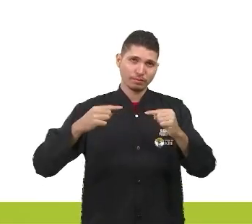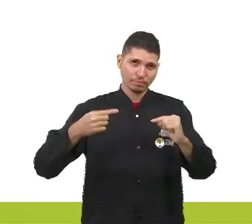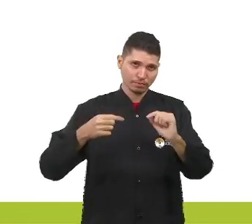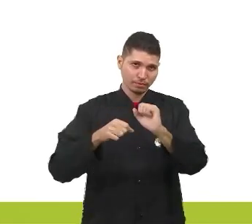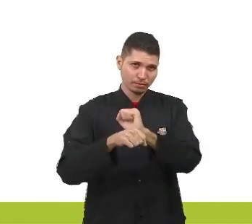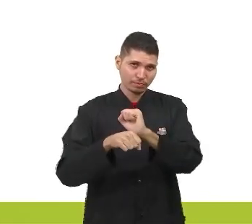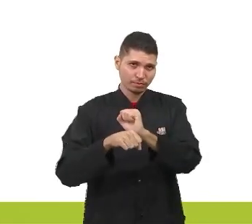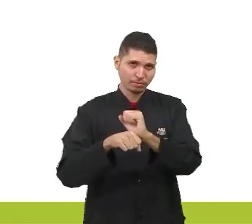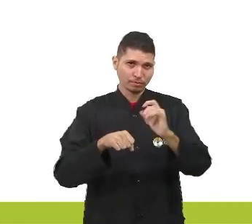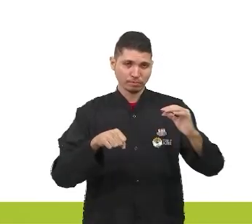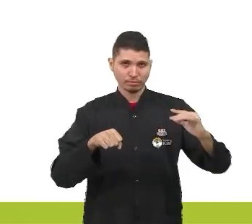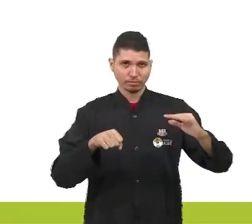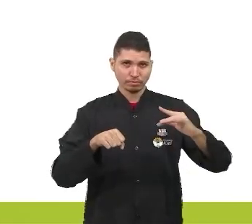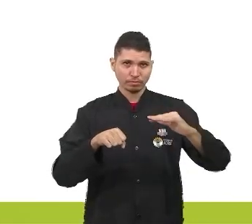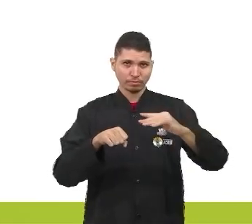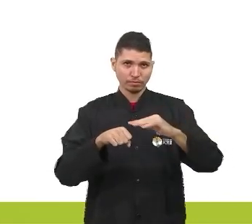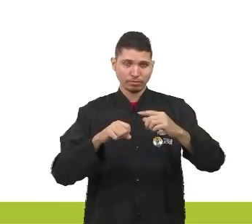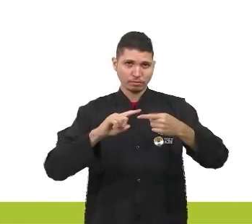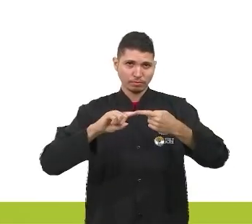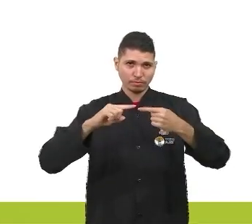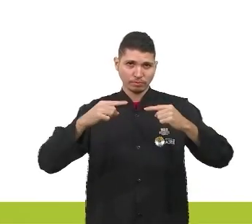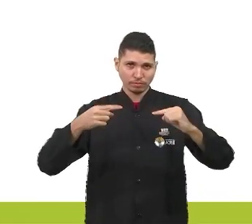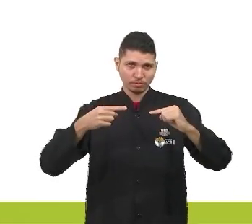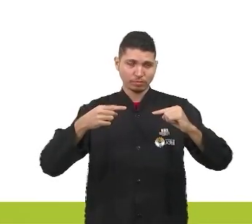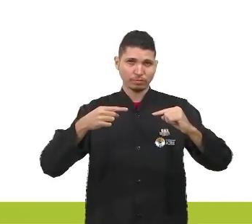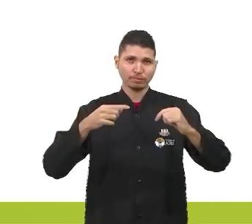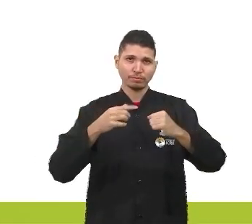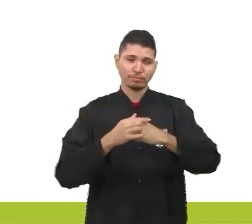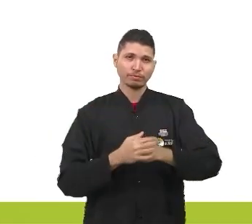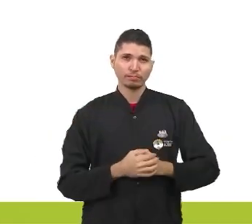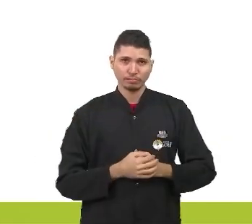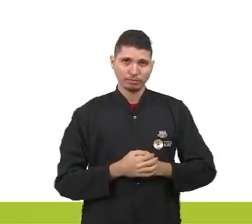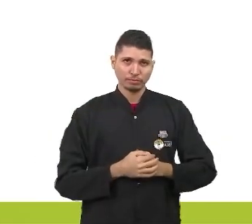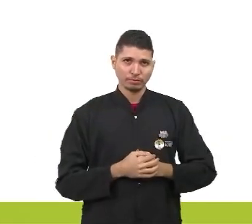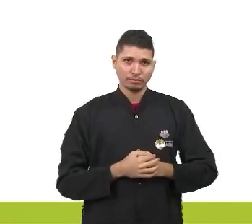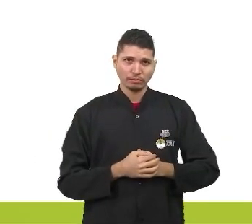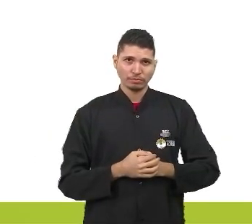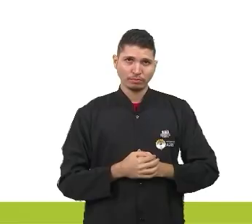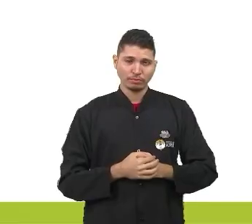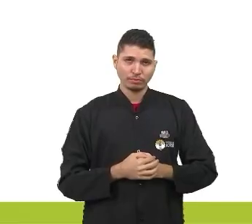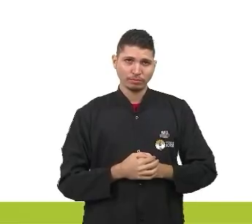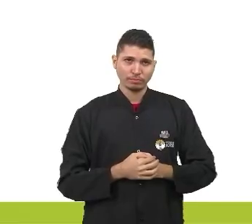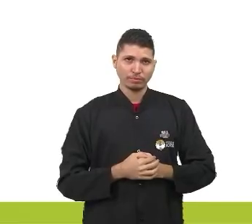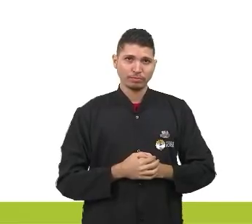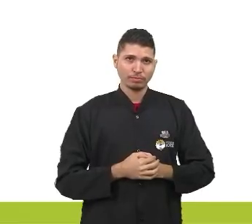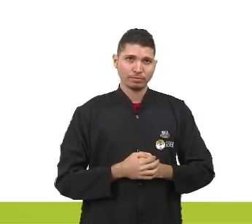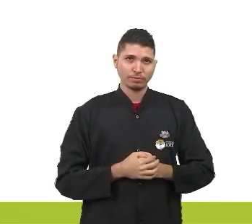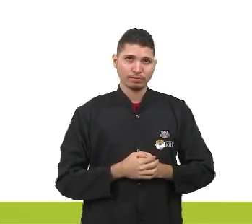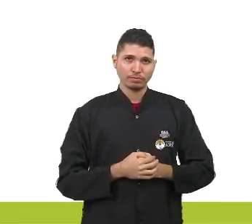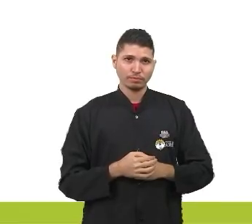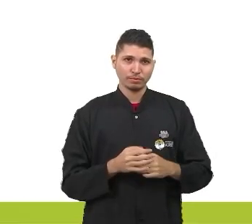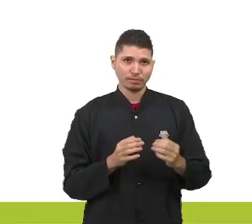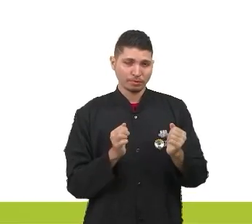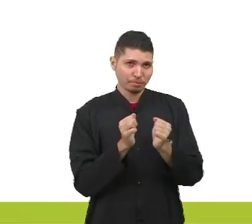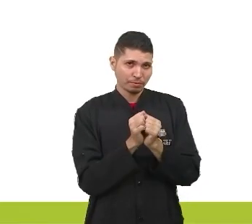aguardar a chegada dos RNAs transportadores, que vão estar trazendo consigo os